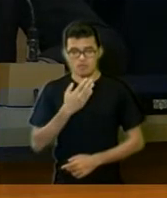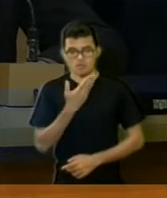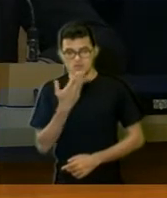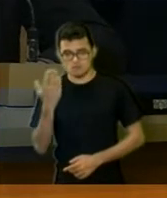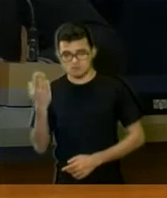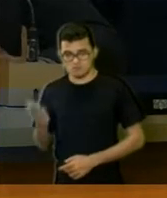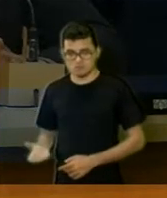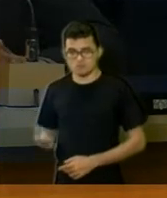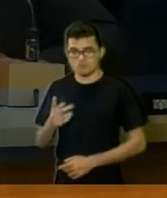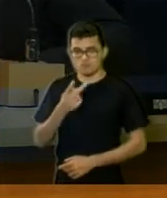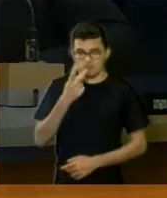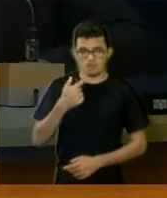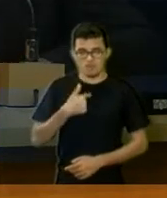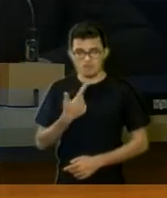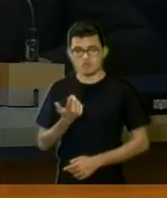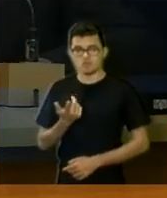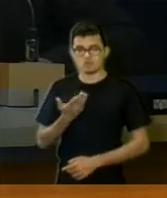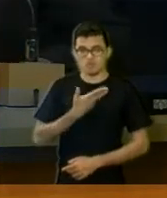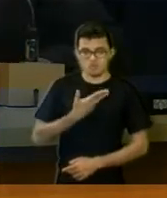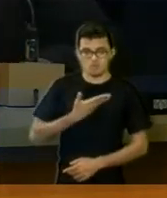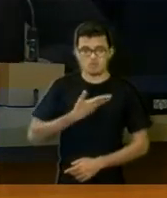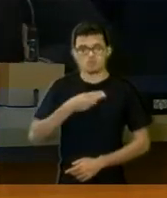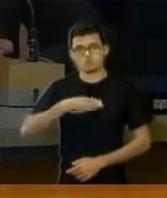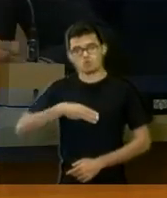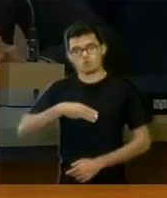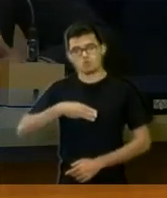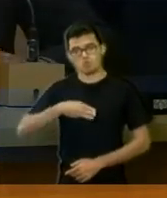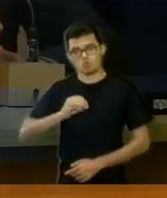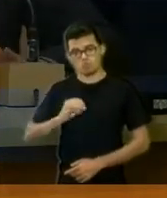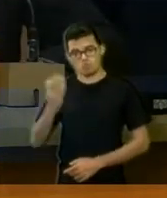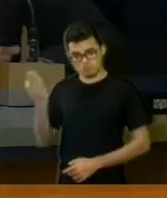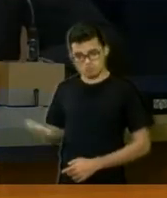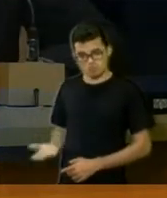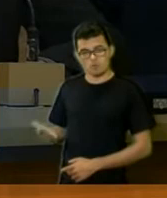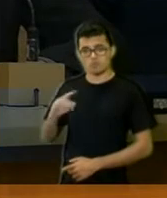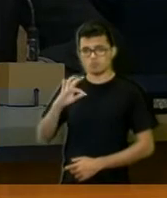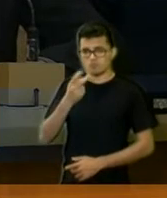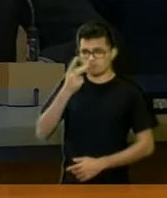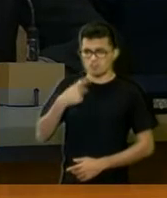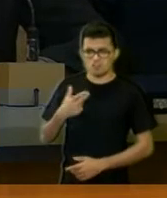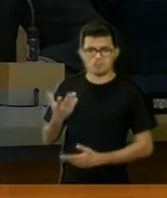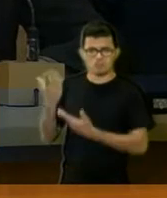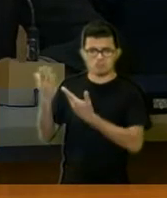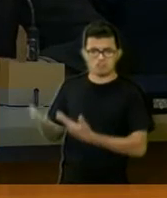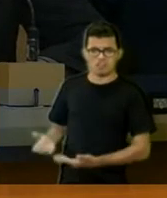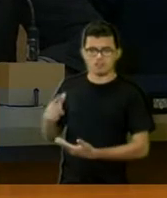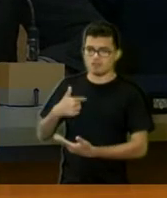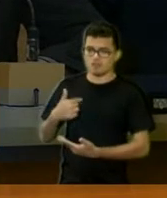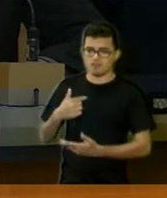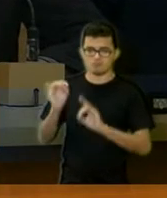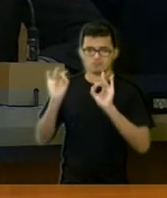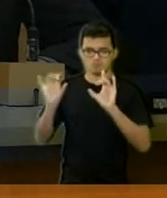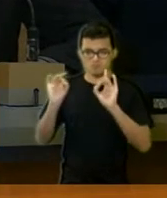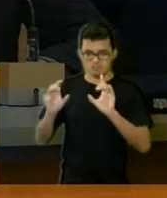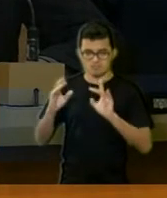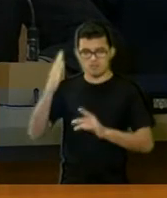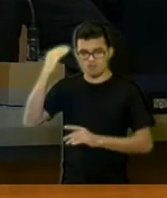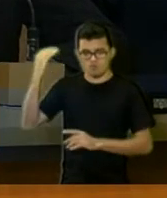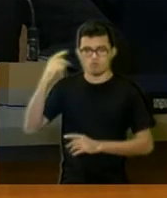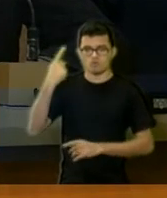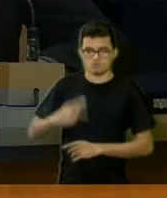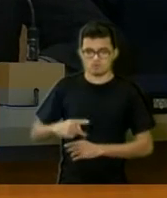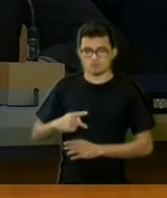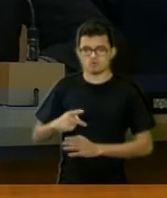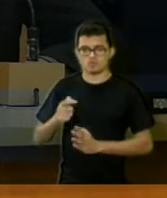do seu Moacir, nossa, o seu Moacir, né? Uma pessoa ilustre em algumas cidades aqui da região. Então, assim, para a